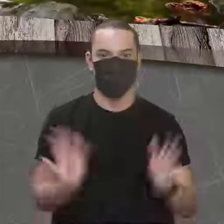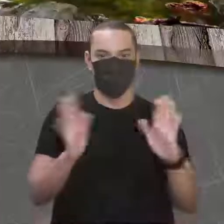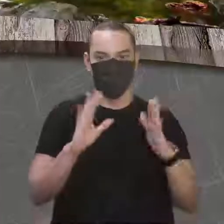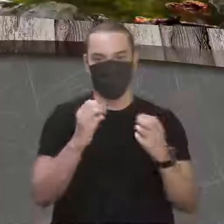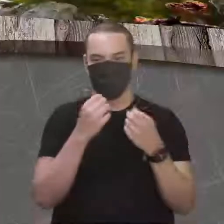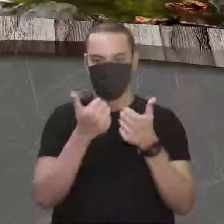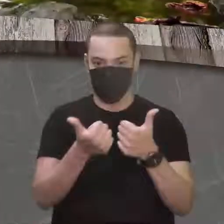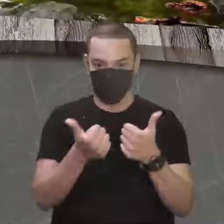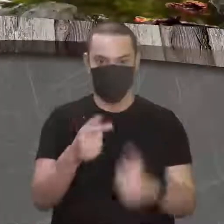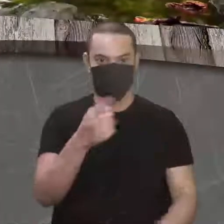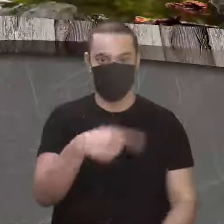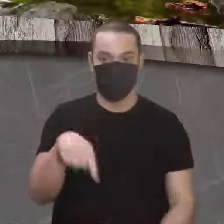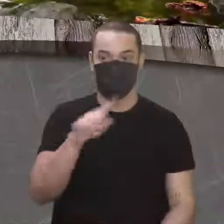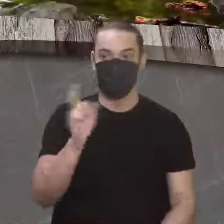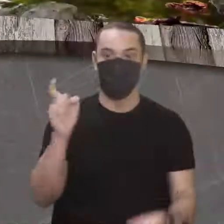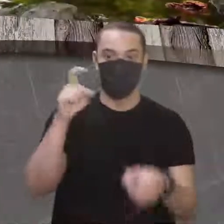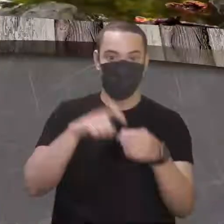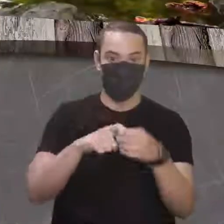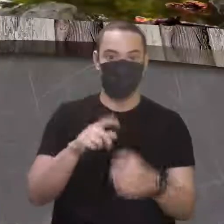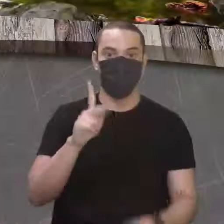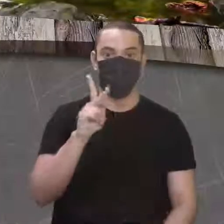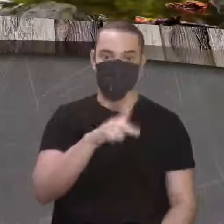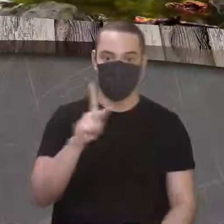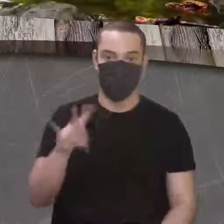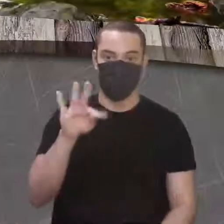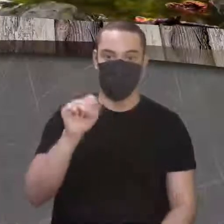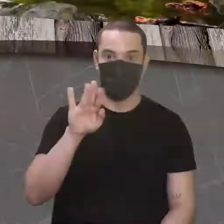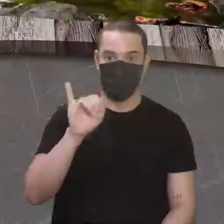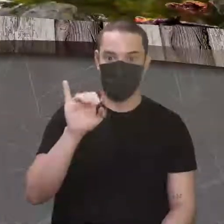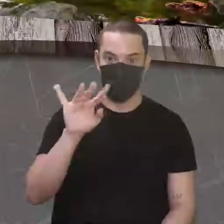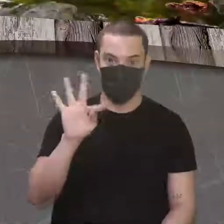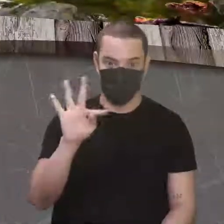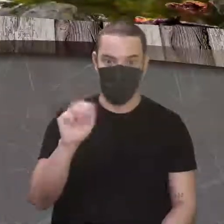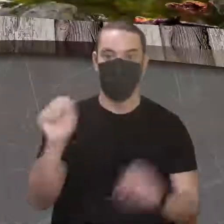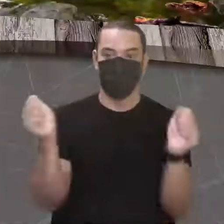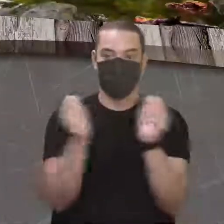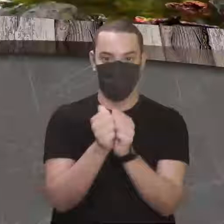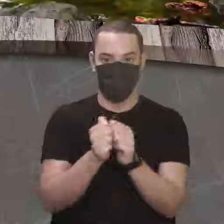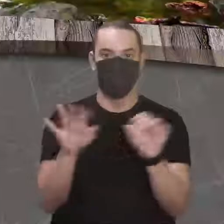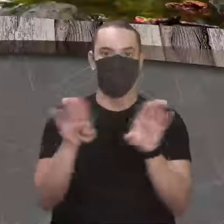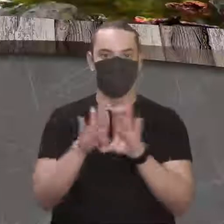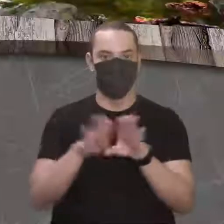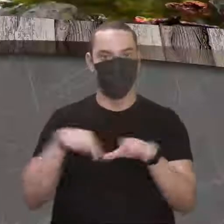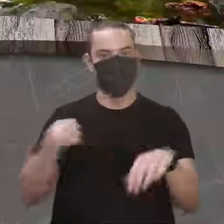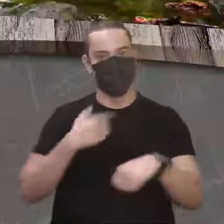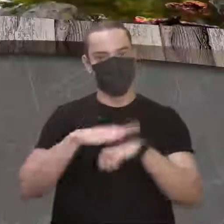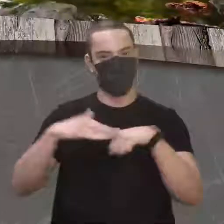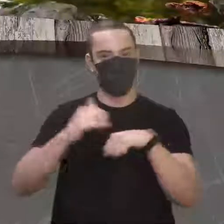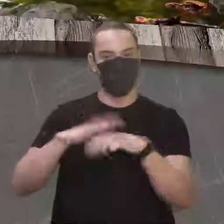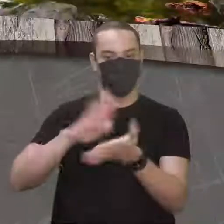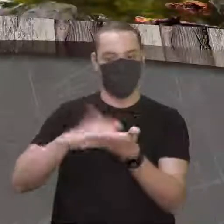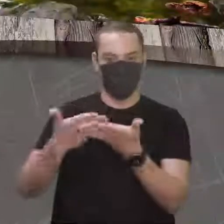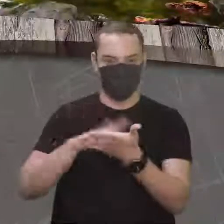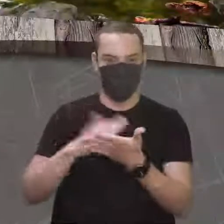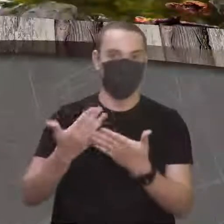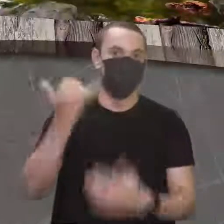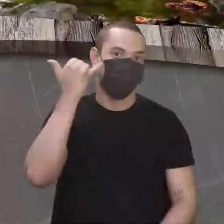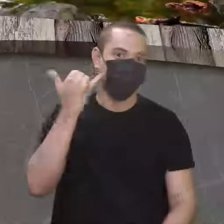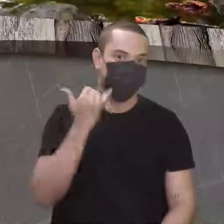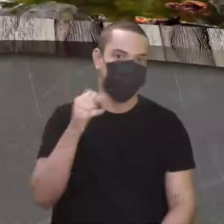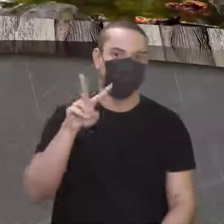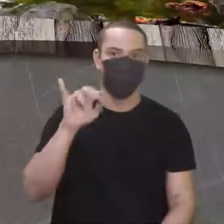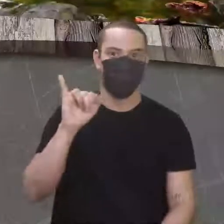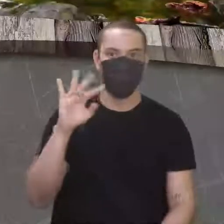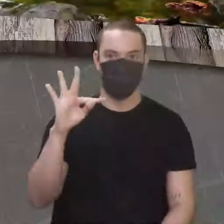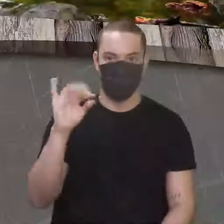Fala galera, estamos aqui novamente, eu, Prof. Tabita, juntamente com o nosso querido intérprete aqui, Vitor, tá